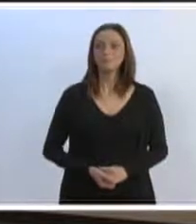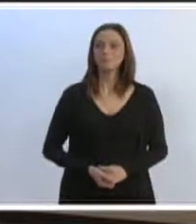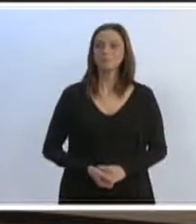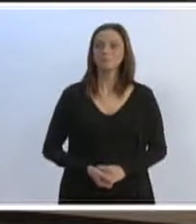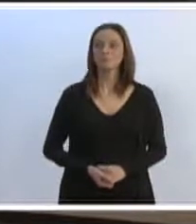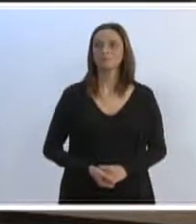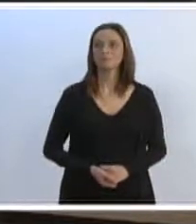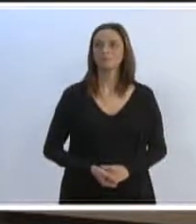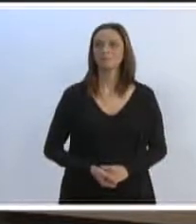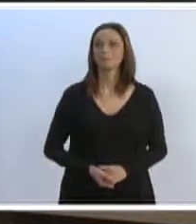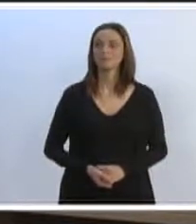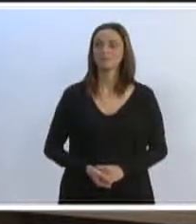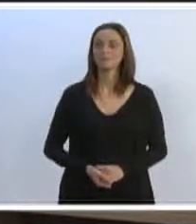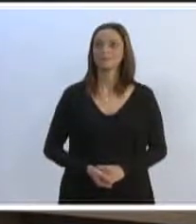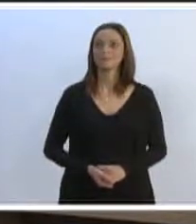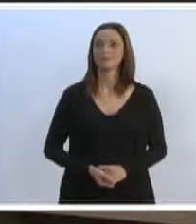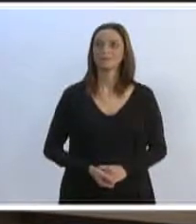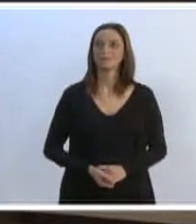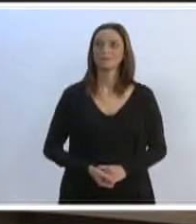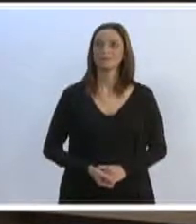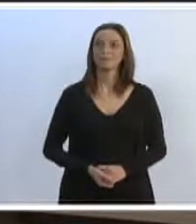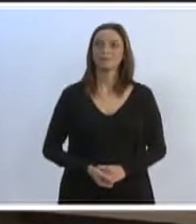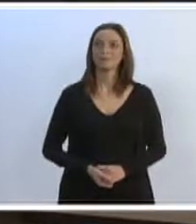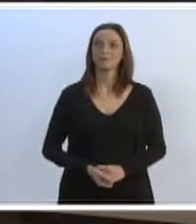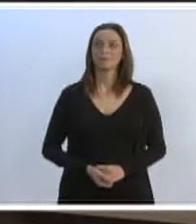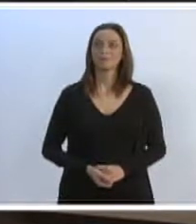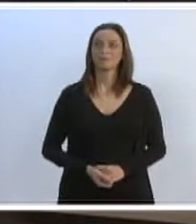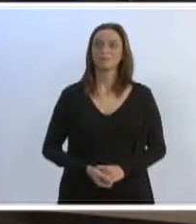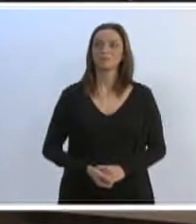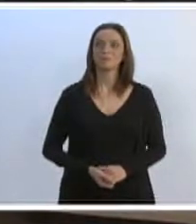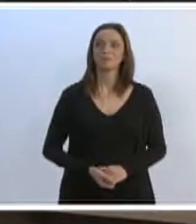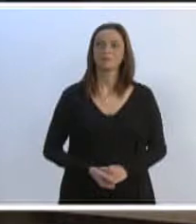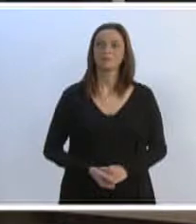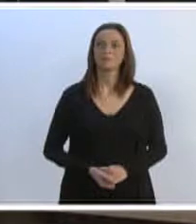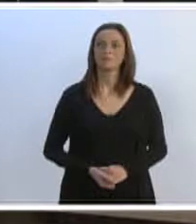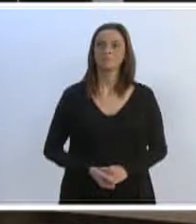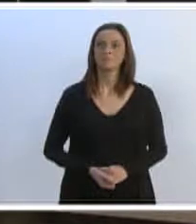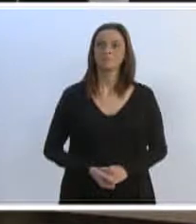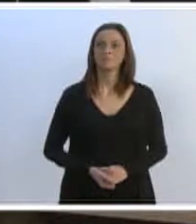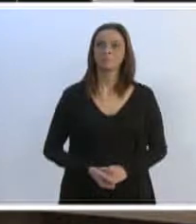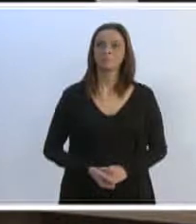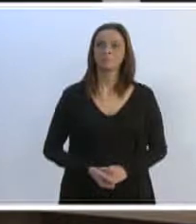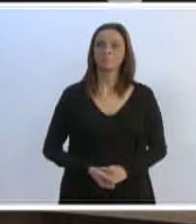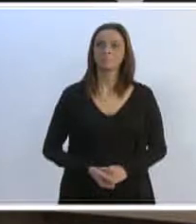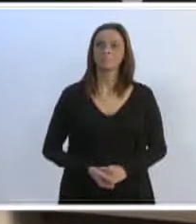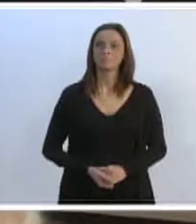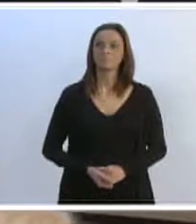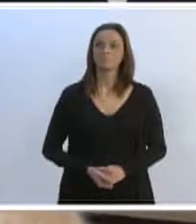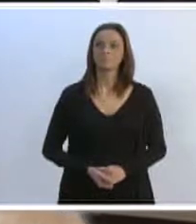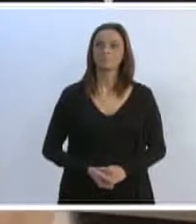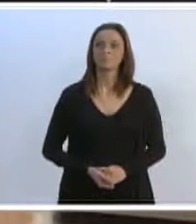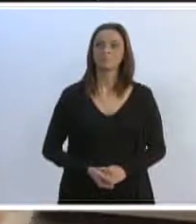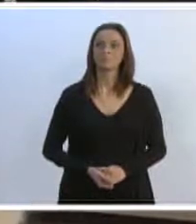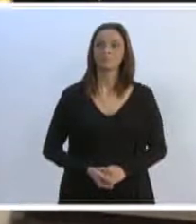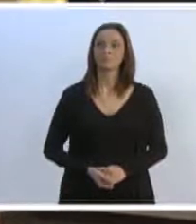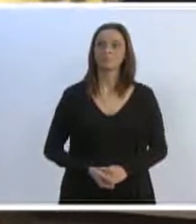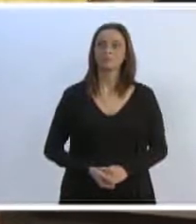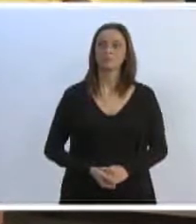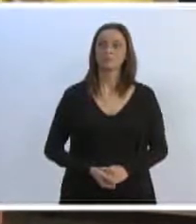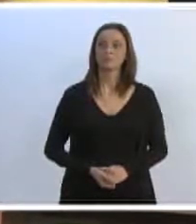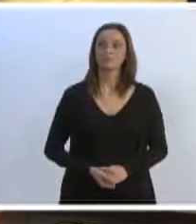já explanado aqui pelo vereador Silvio, que foi da idealização do projeto de José Ferreira da Silva. A